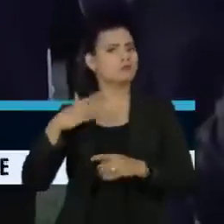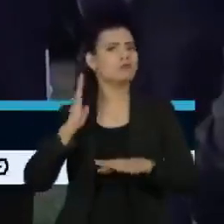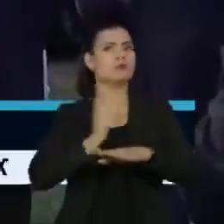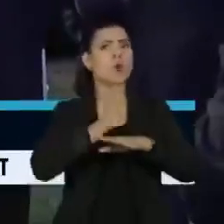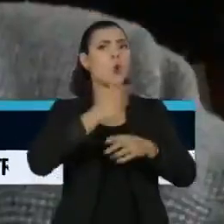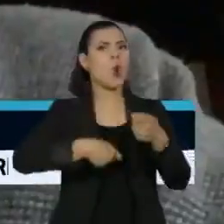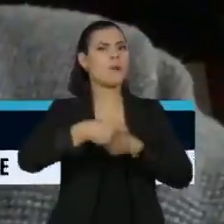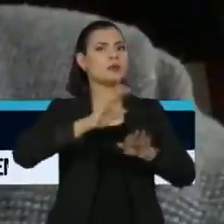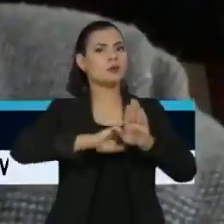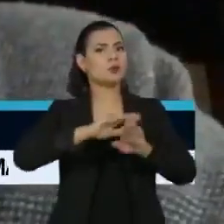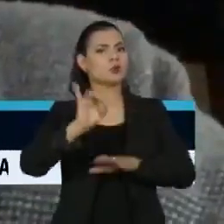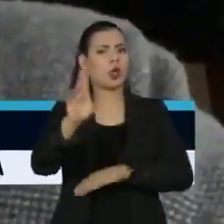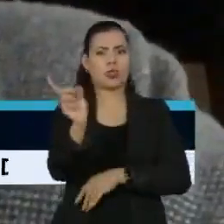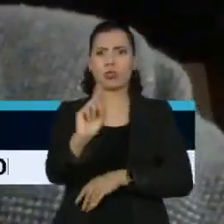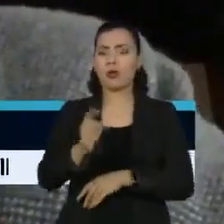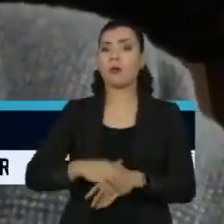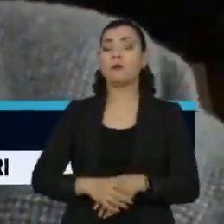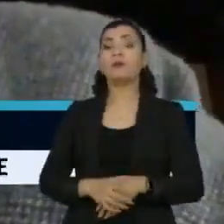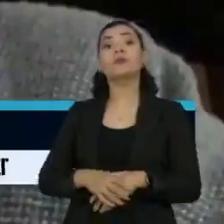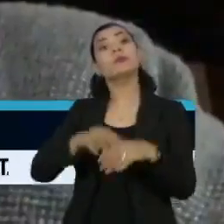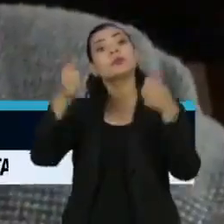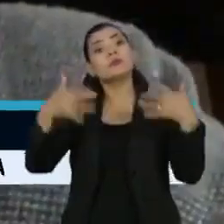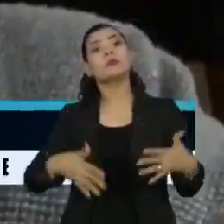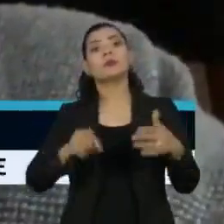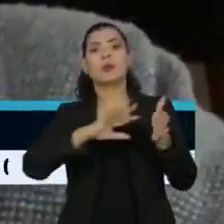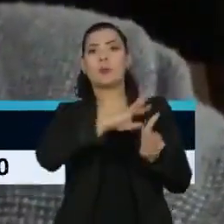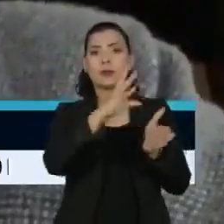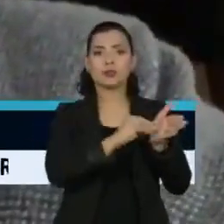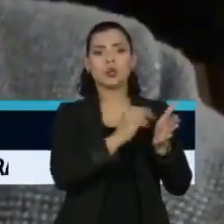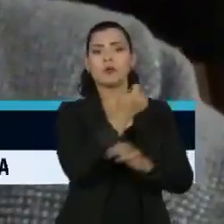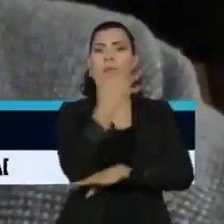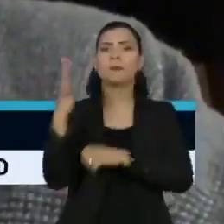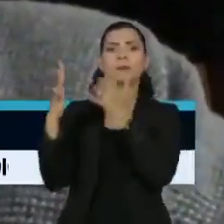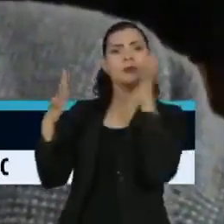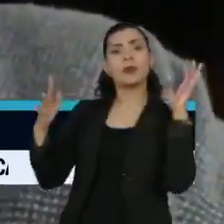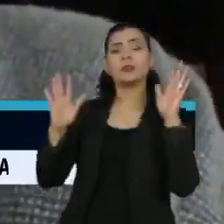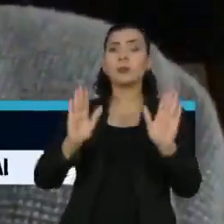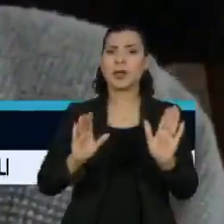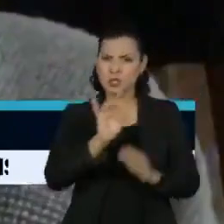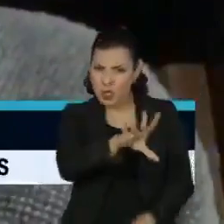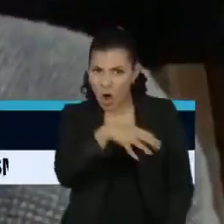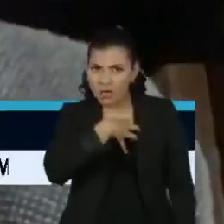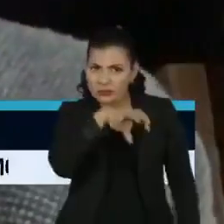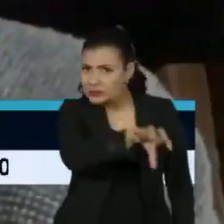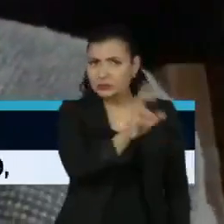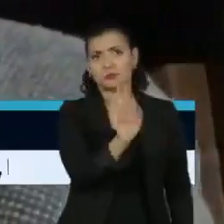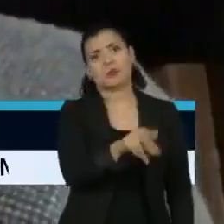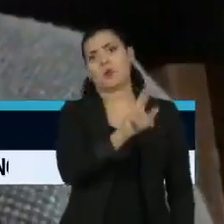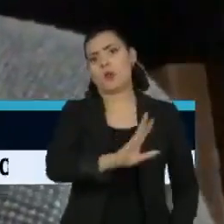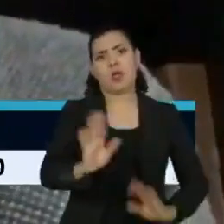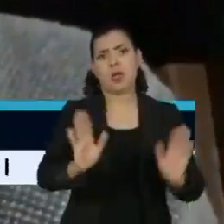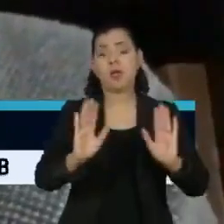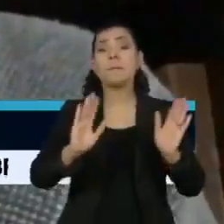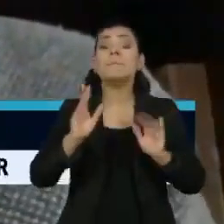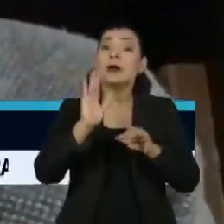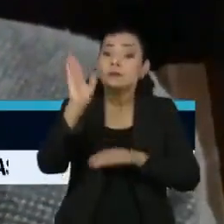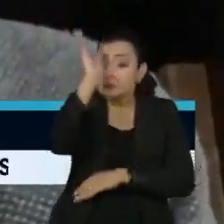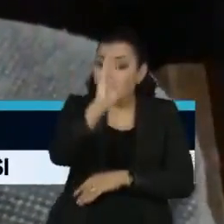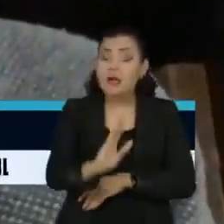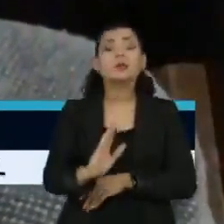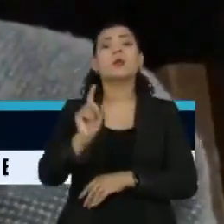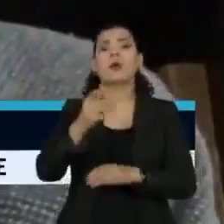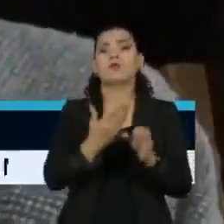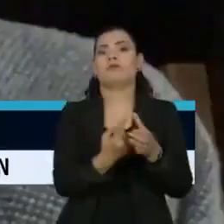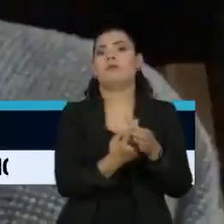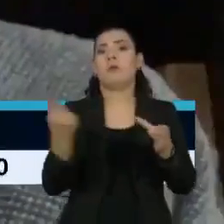questão comercial. Aqui tem se falado muito em Amazônia e meio ambiente, mas não é só isso. É que o Brasil ficaria